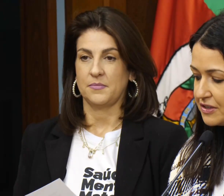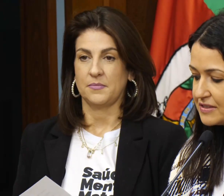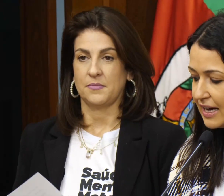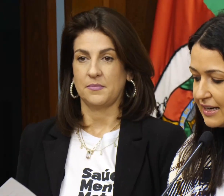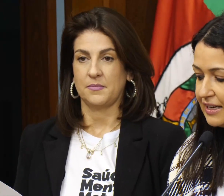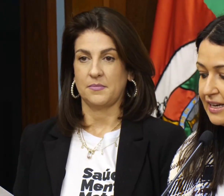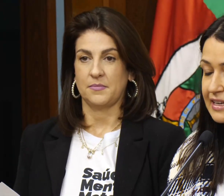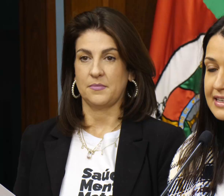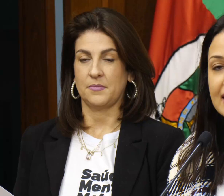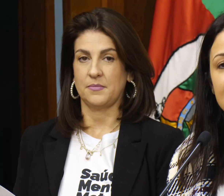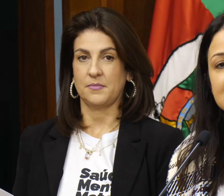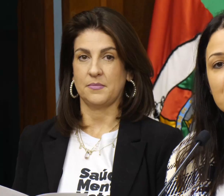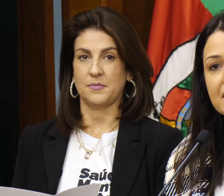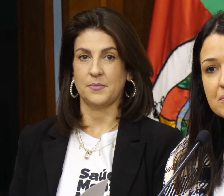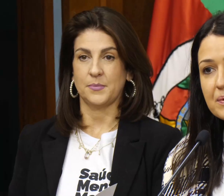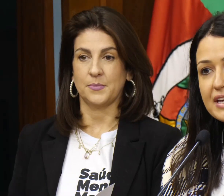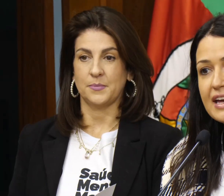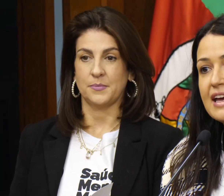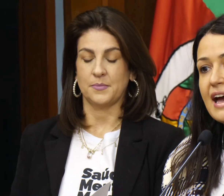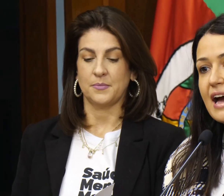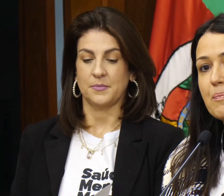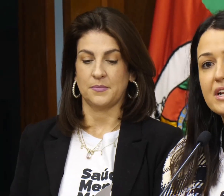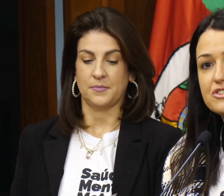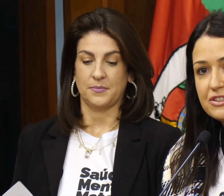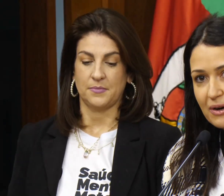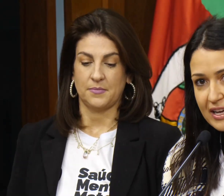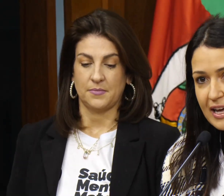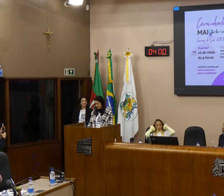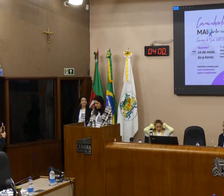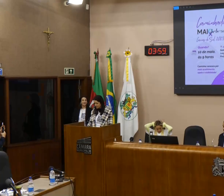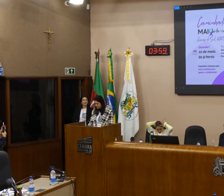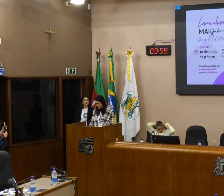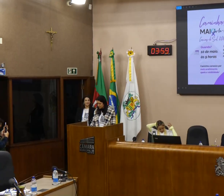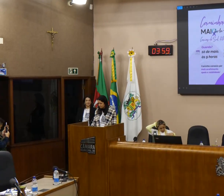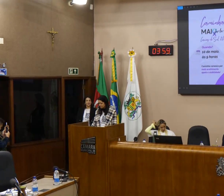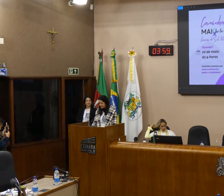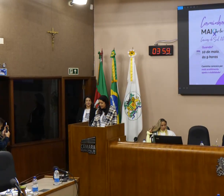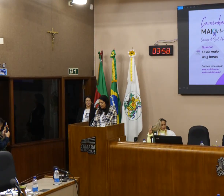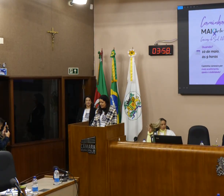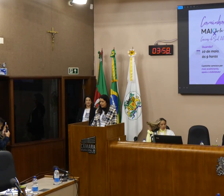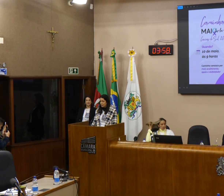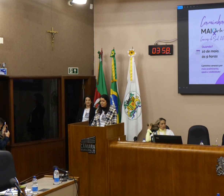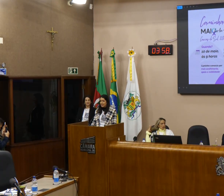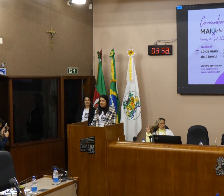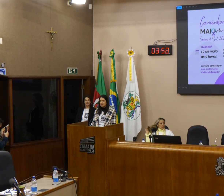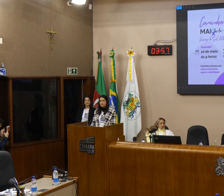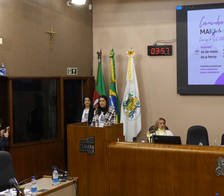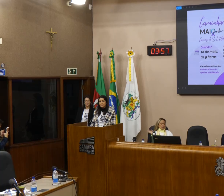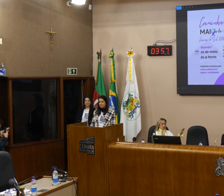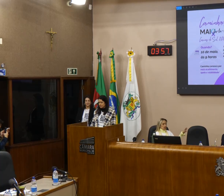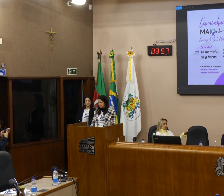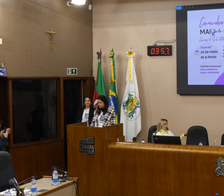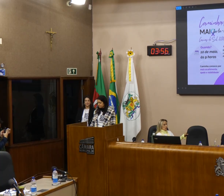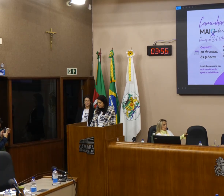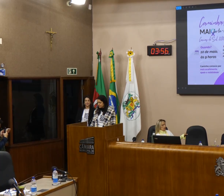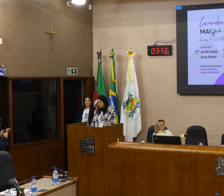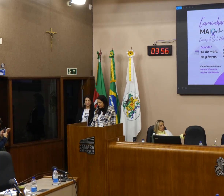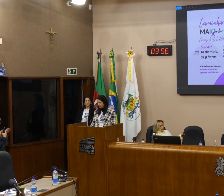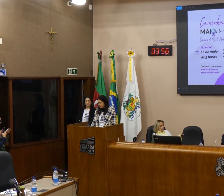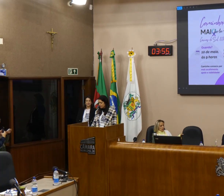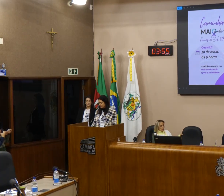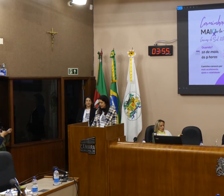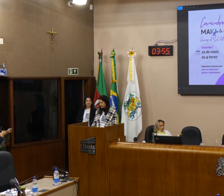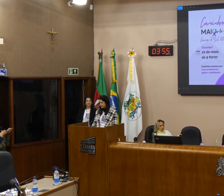objetivo conscientizar a população sobre a importância da saúde mental materna. A iniciativa busca sensibilizar a sociedade sobre